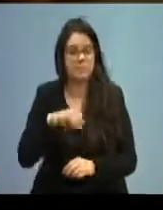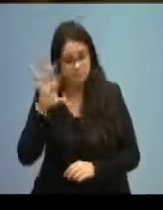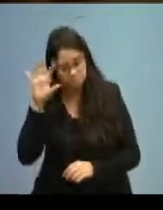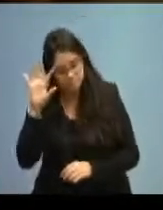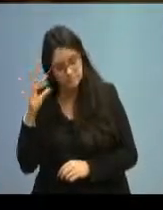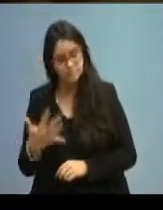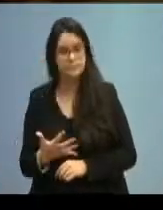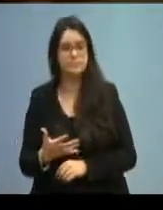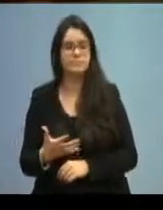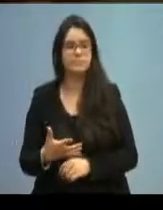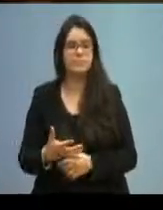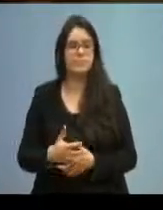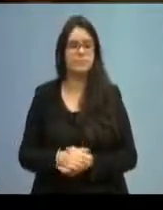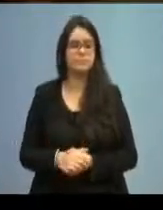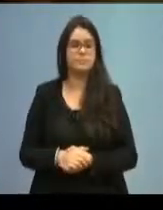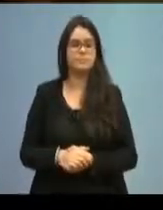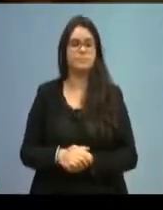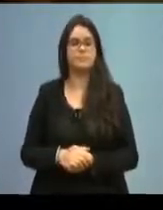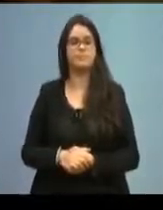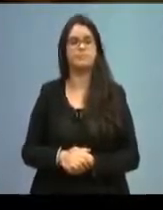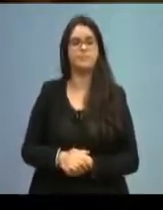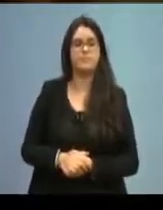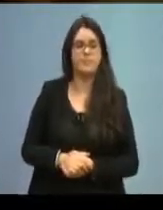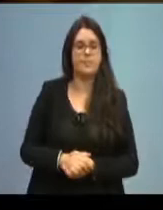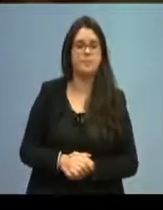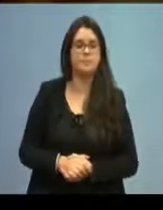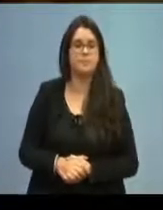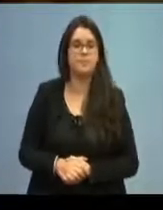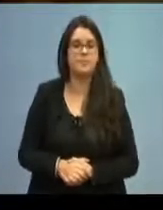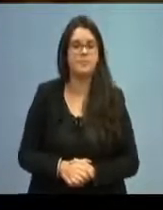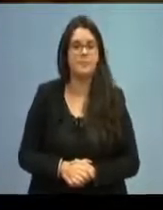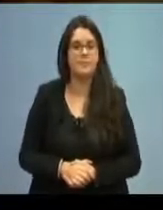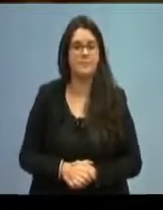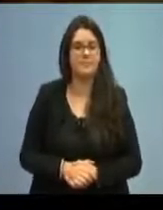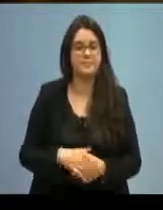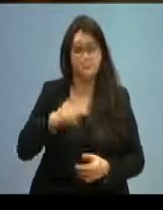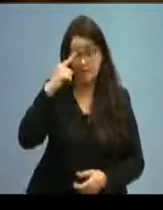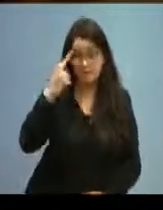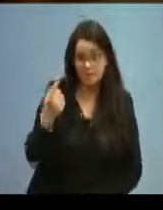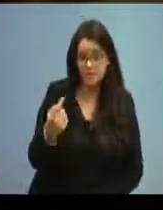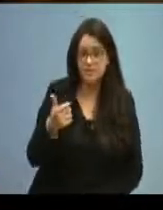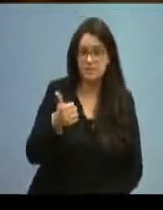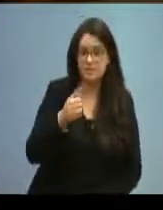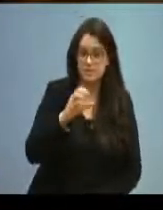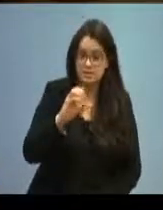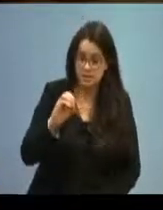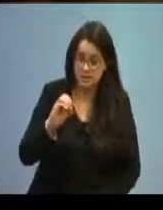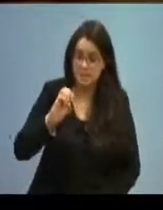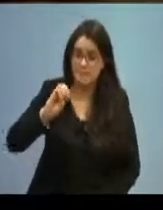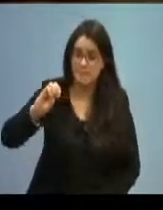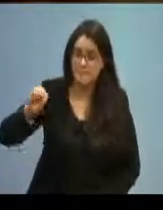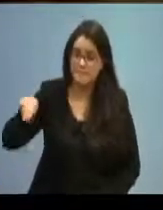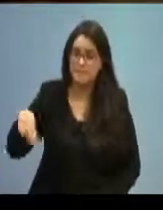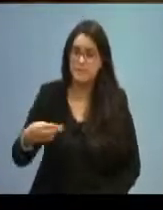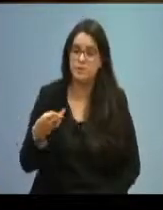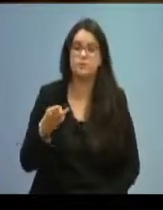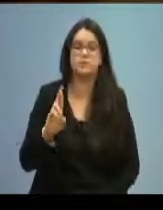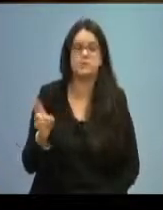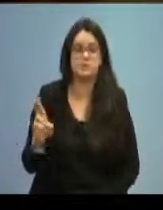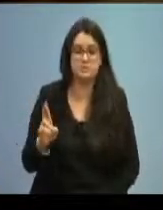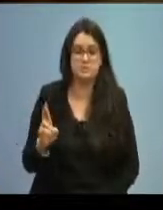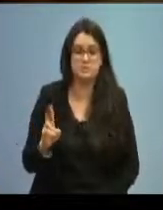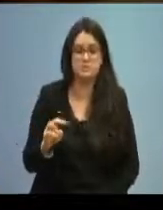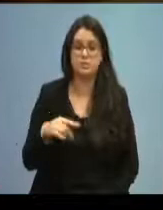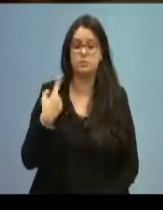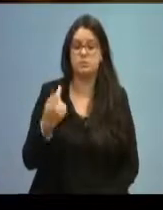solução. Como que não se enfrenta isso? Imagina 100 milhões de reais, ao invés de fazer asfalto, a